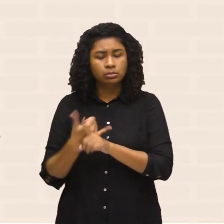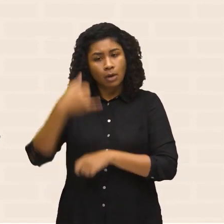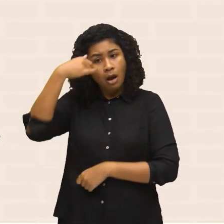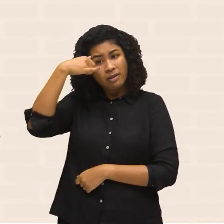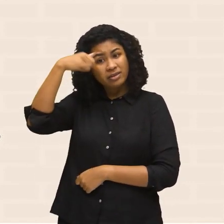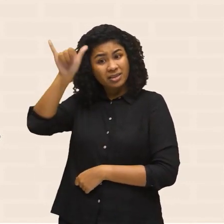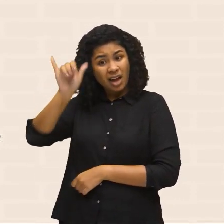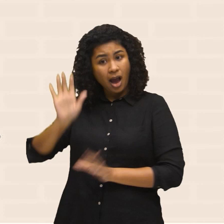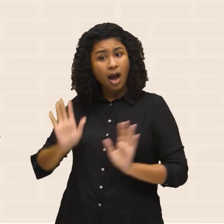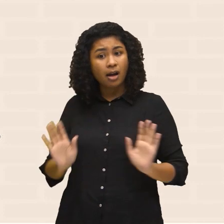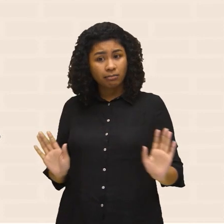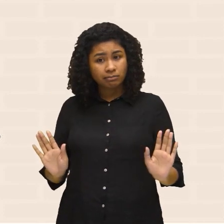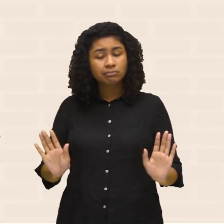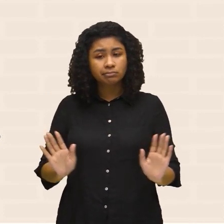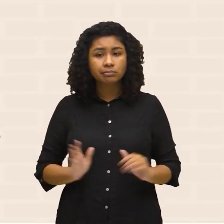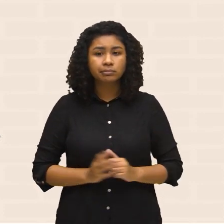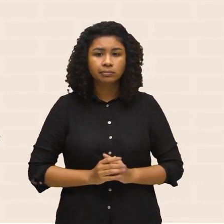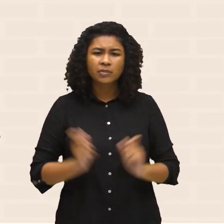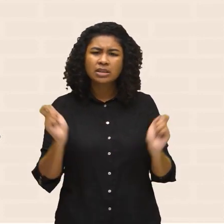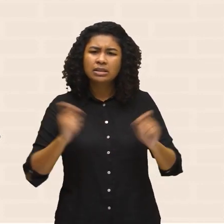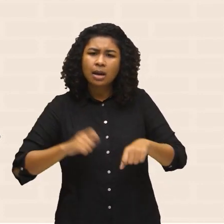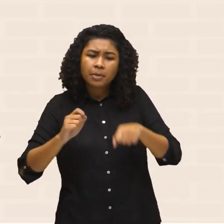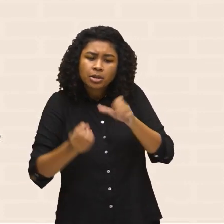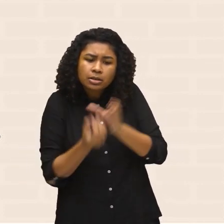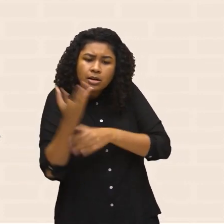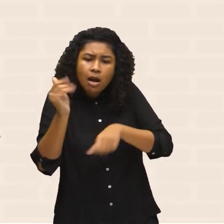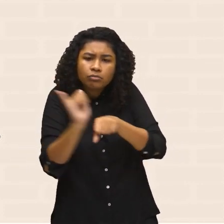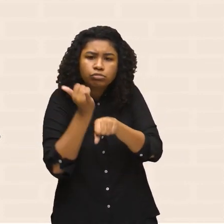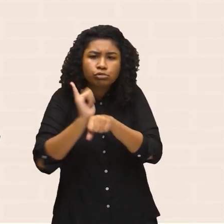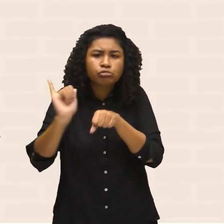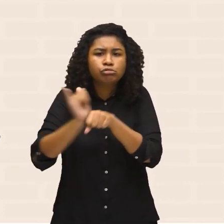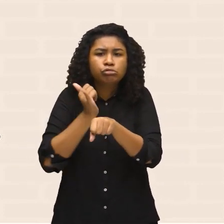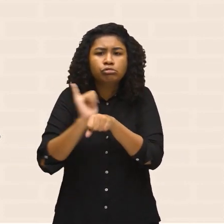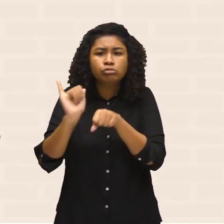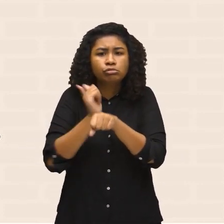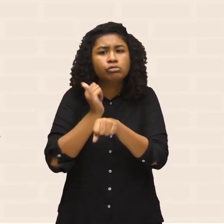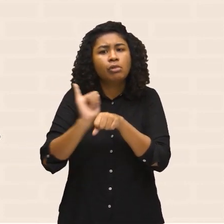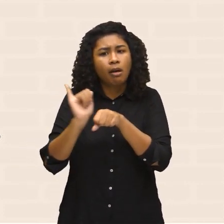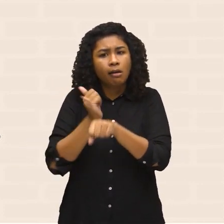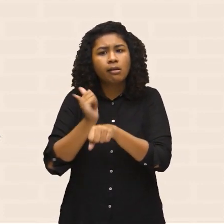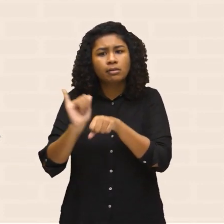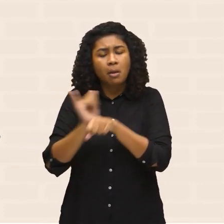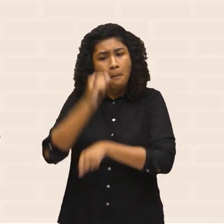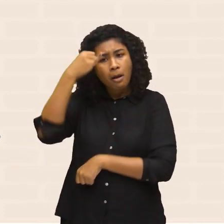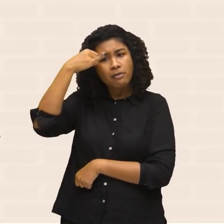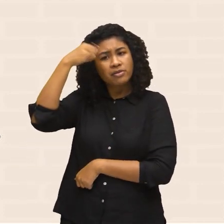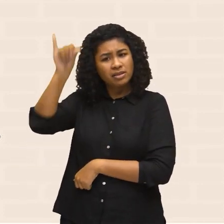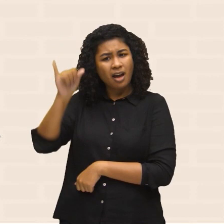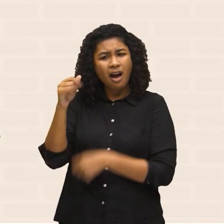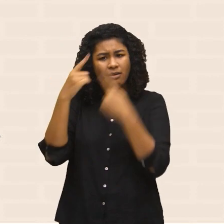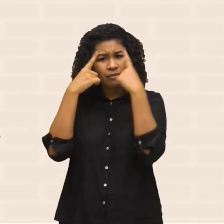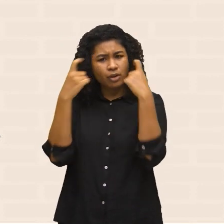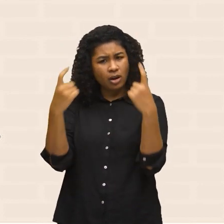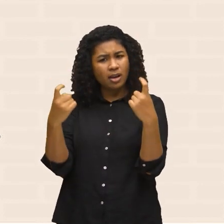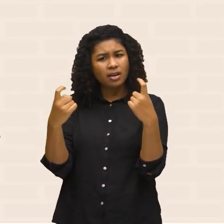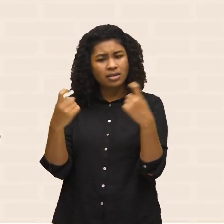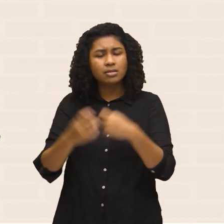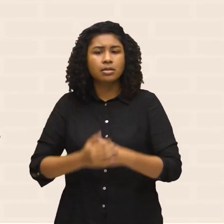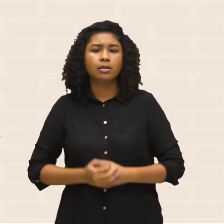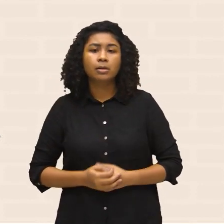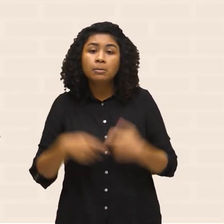preventivo, podemos elaborar estratégias de enfrentamento dessa violência, o qual será